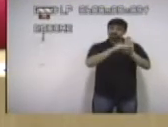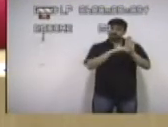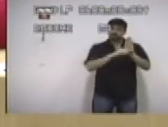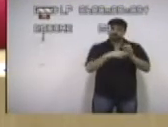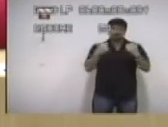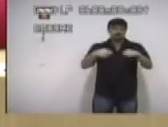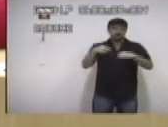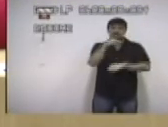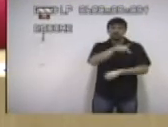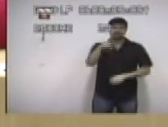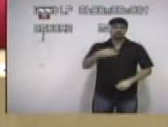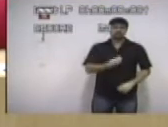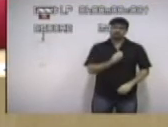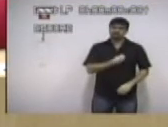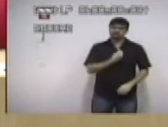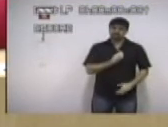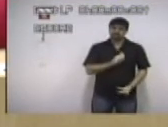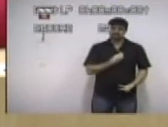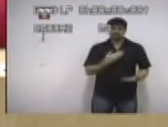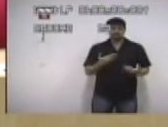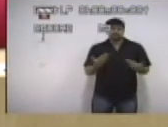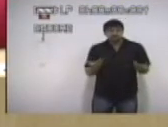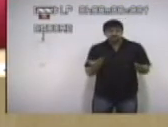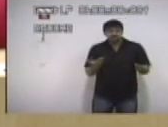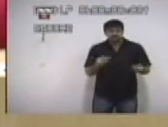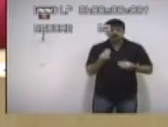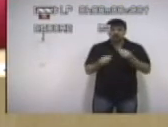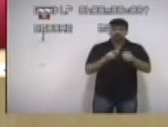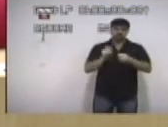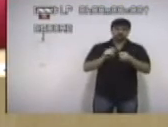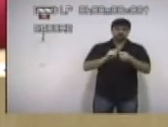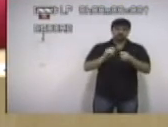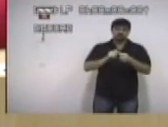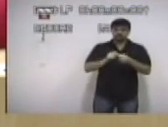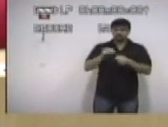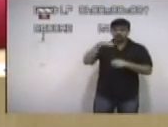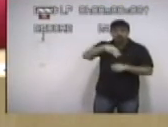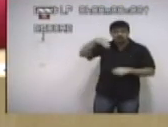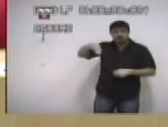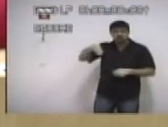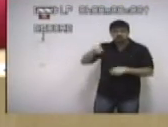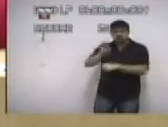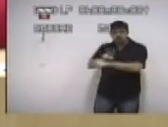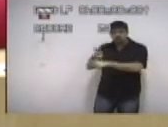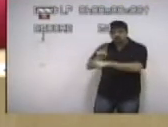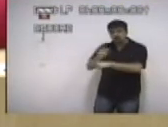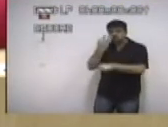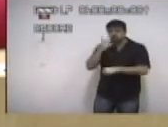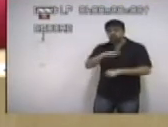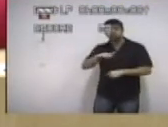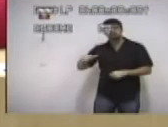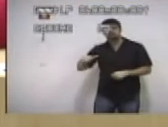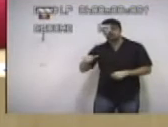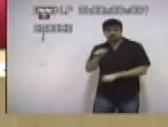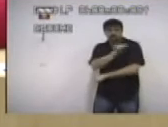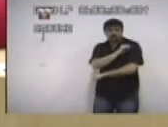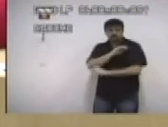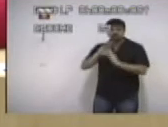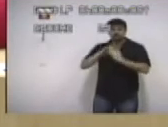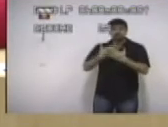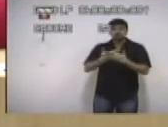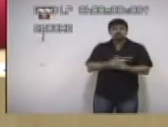fala que não precisa ter Professor quem fez esse tac também não sei quê e se foi dessa administração